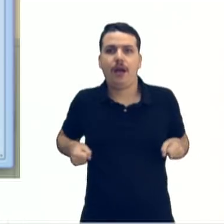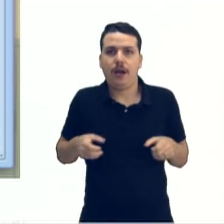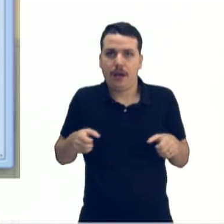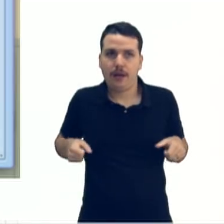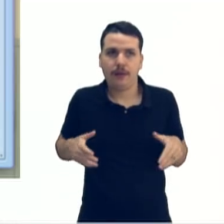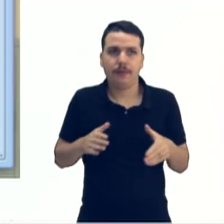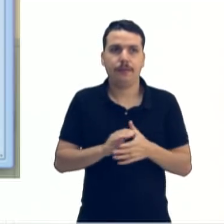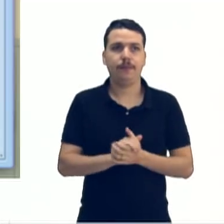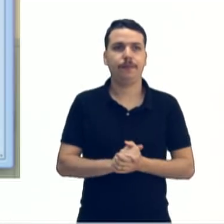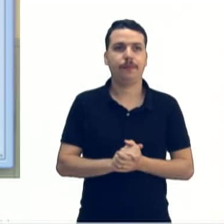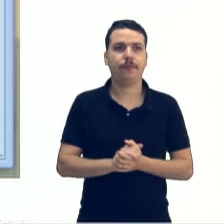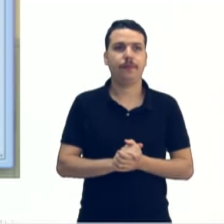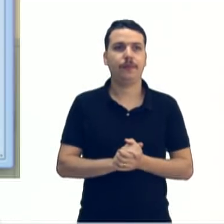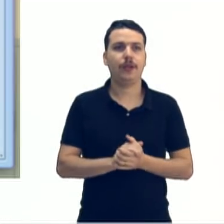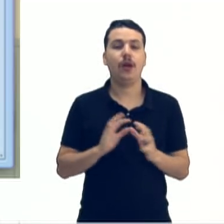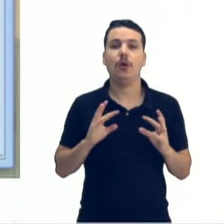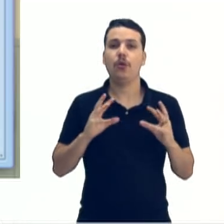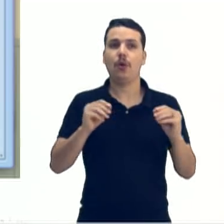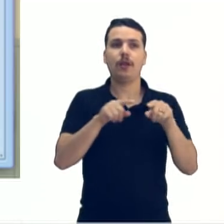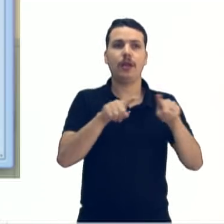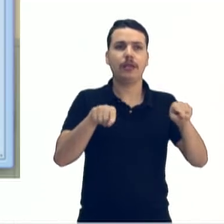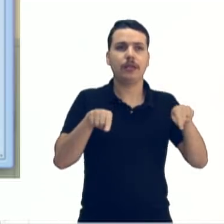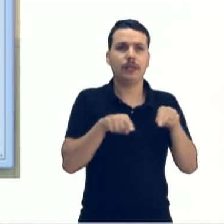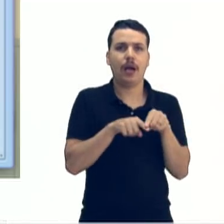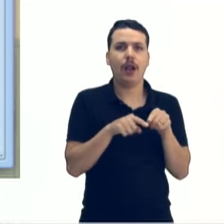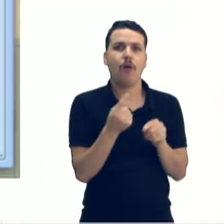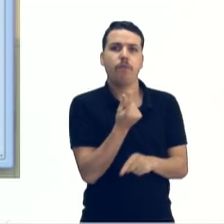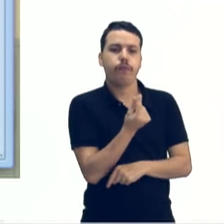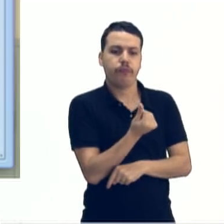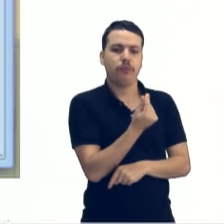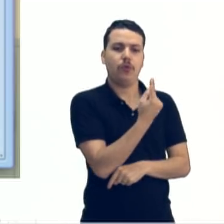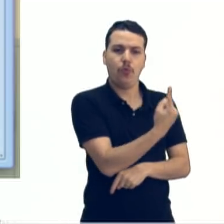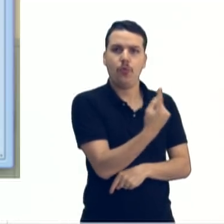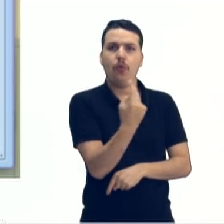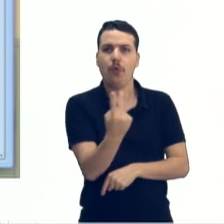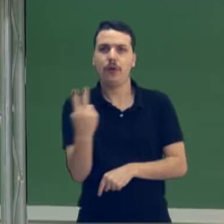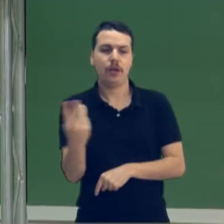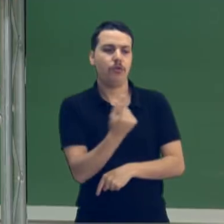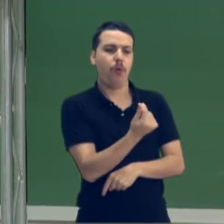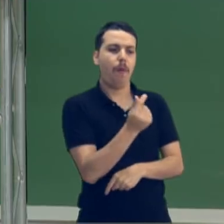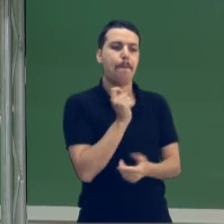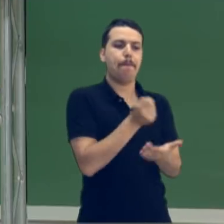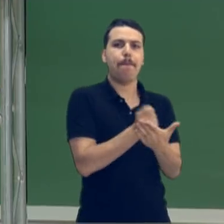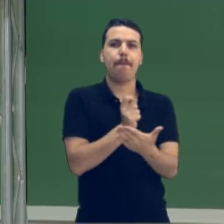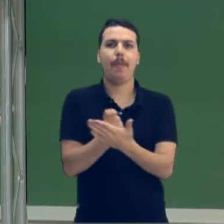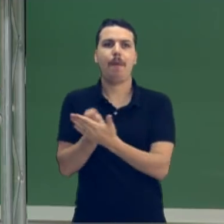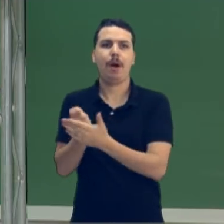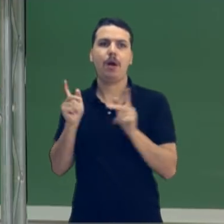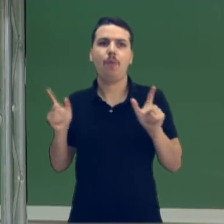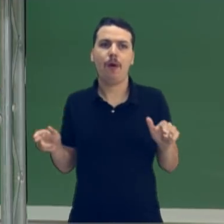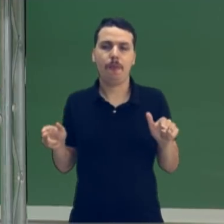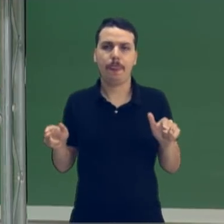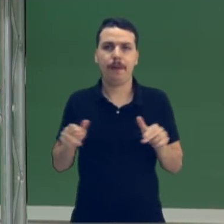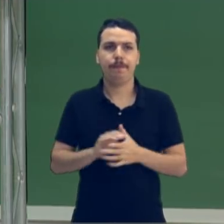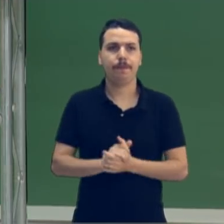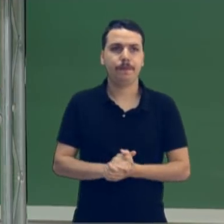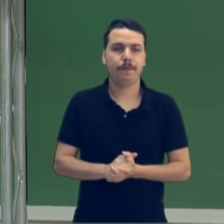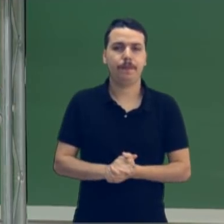3 alunos. Os alunos do mesmo grupo devem se sentar na mesma fileira. Este é o projeto. Então, vamos